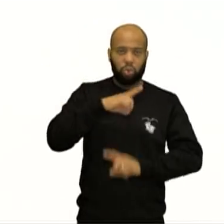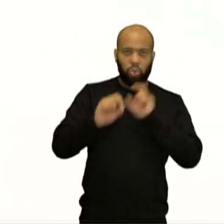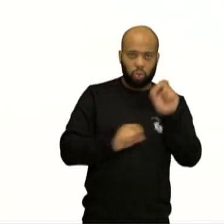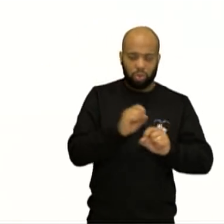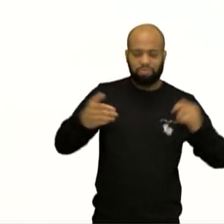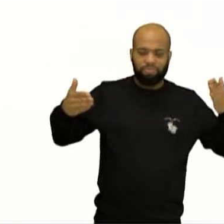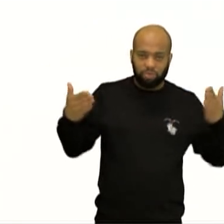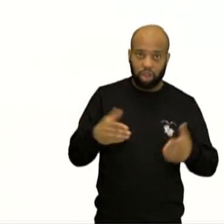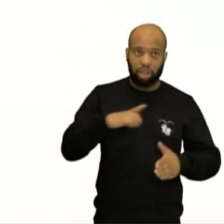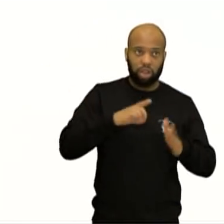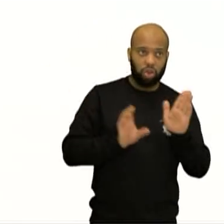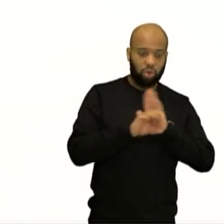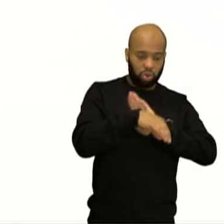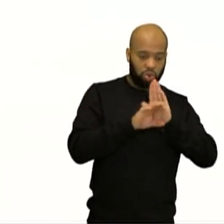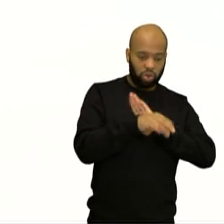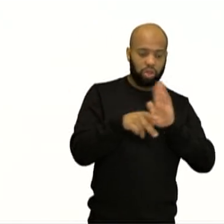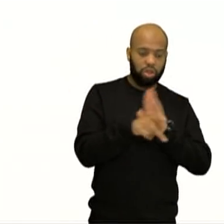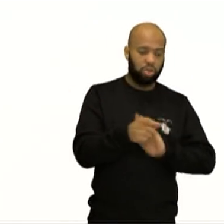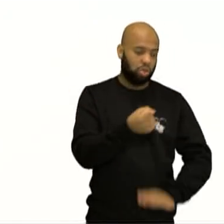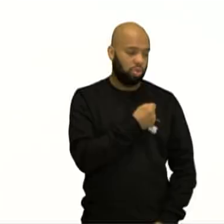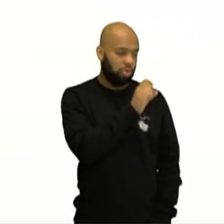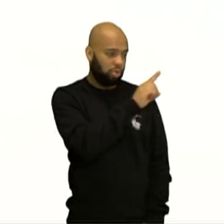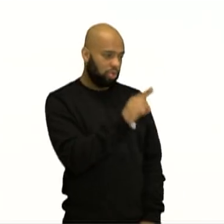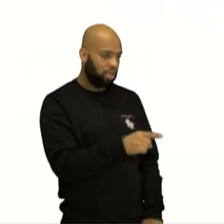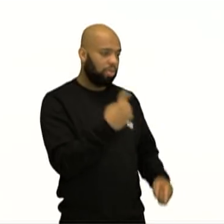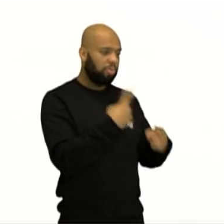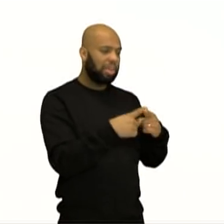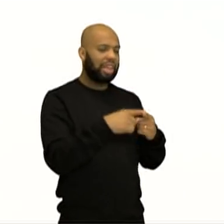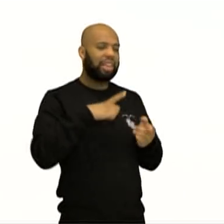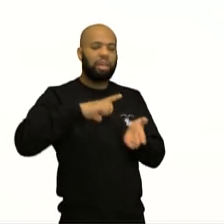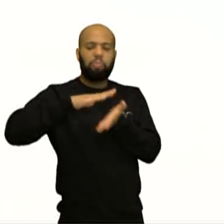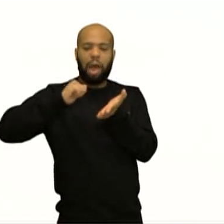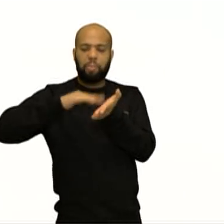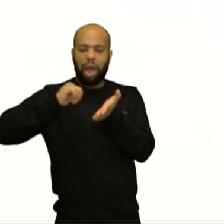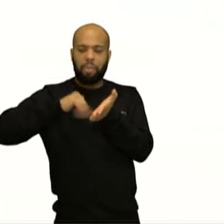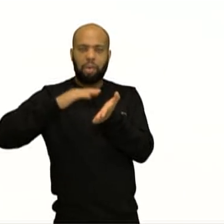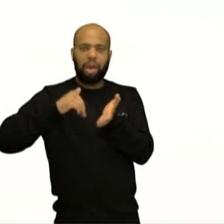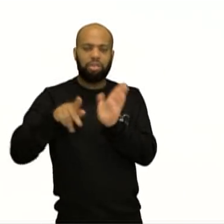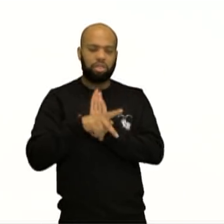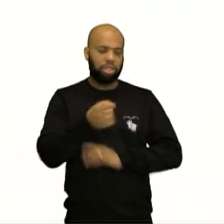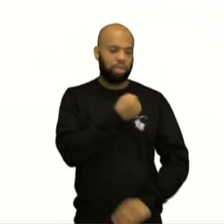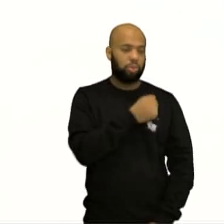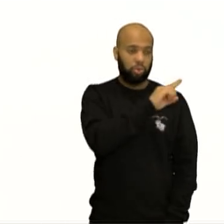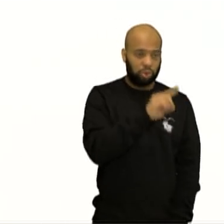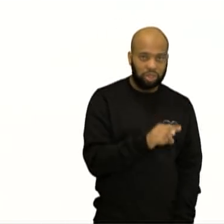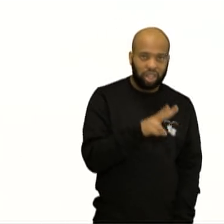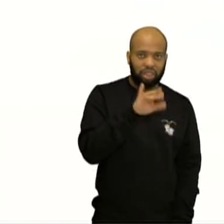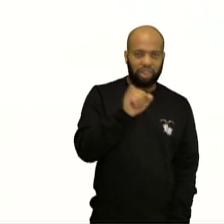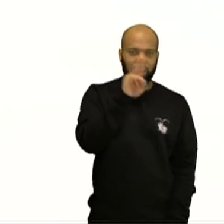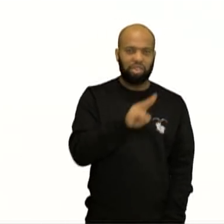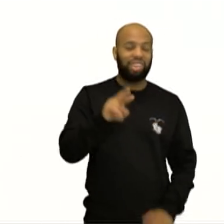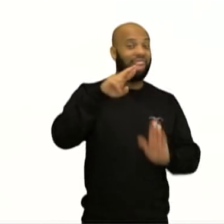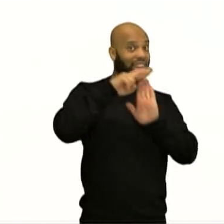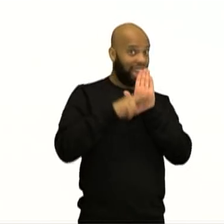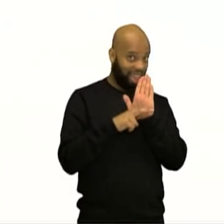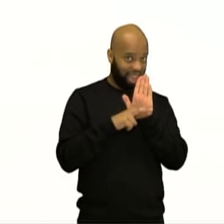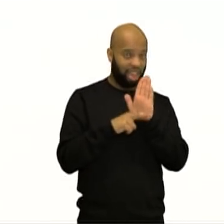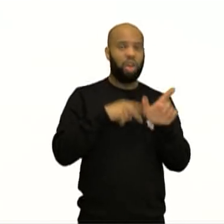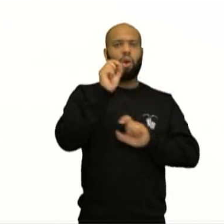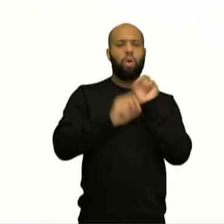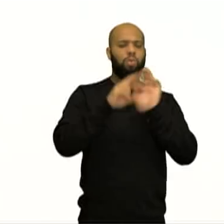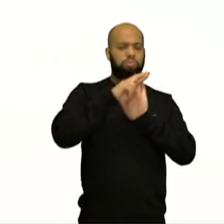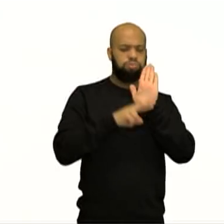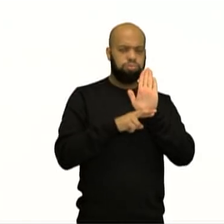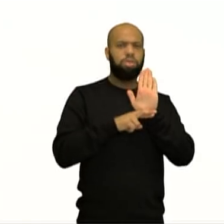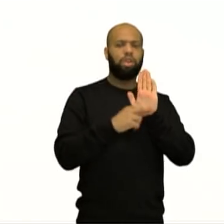nós temos o conceito dos números inteiros, a subtração de números inteiros. Então, aqui a gente vai ter que aplicar a regrinha. O que a regrinha